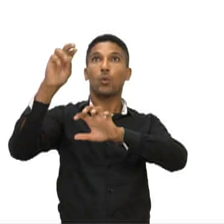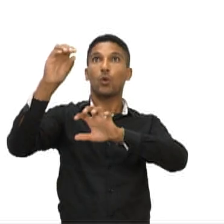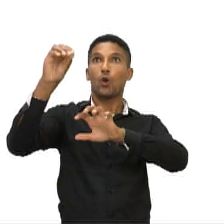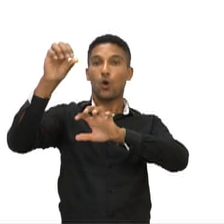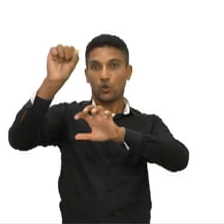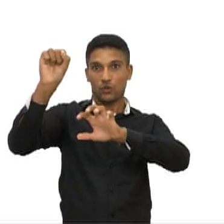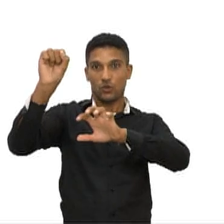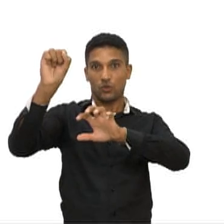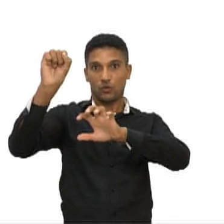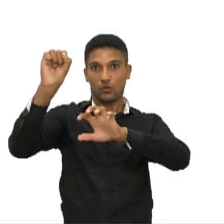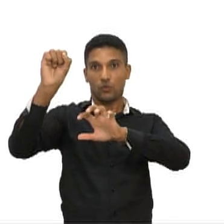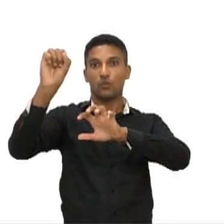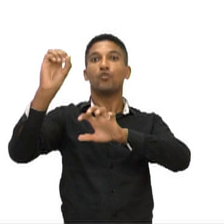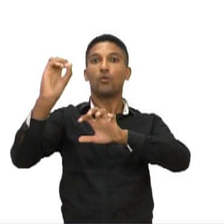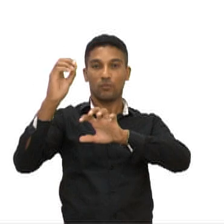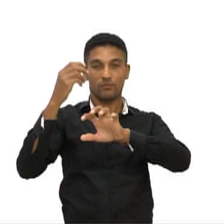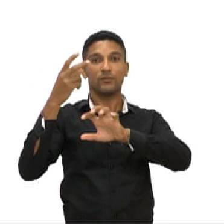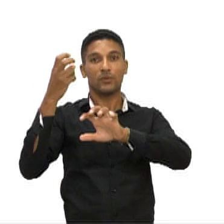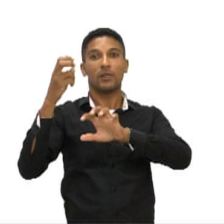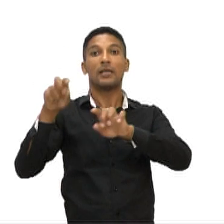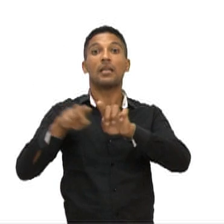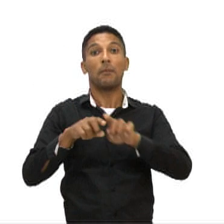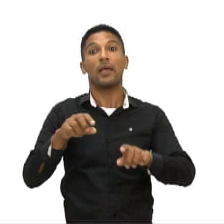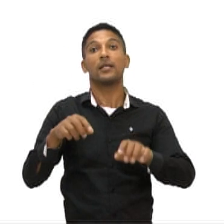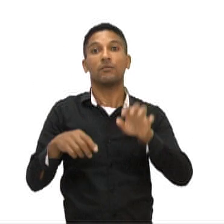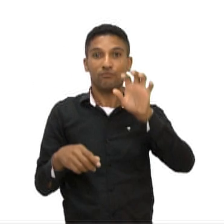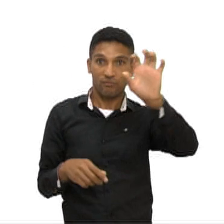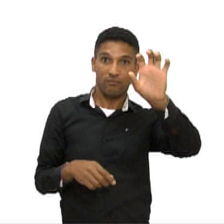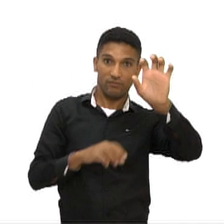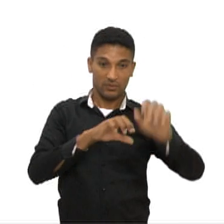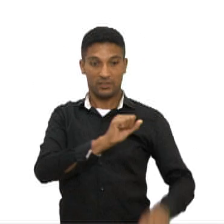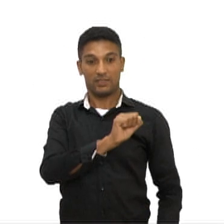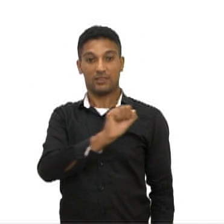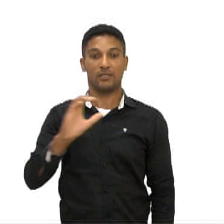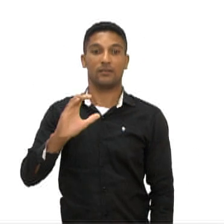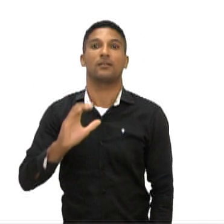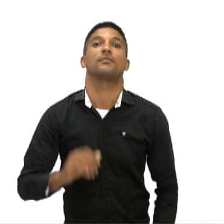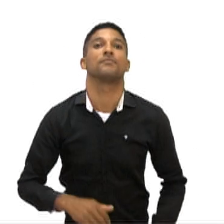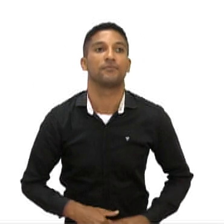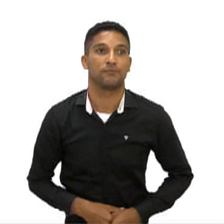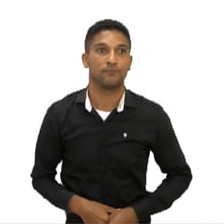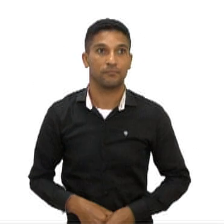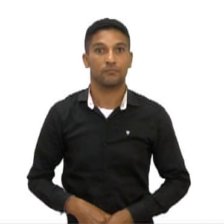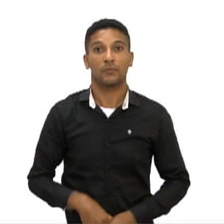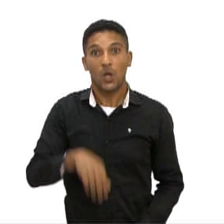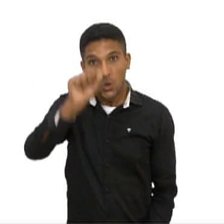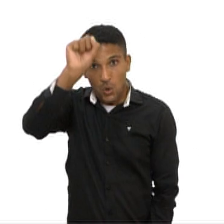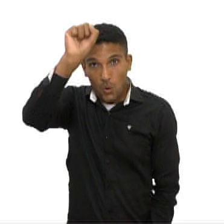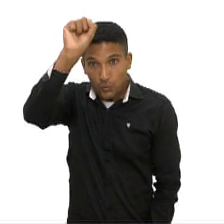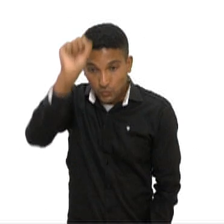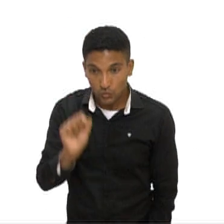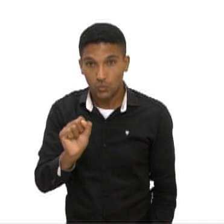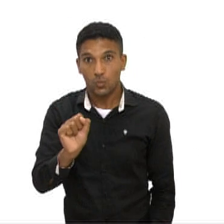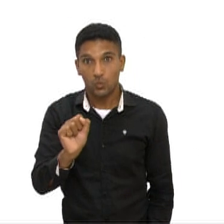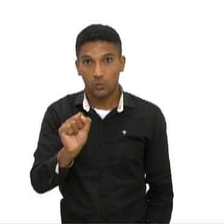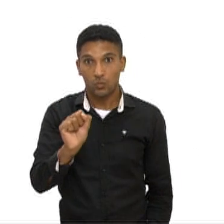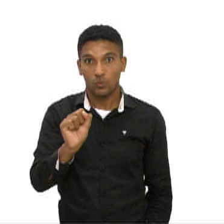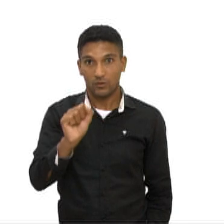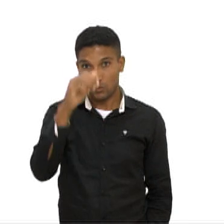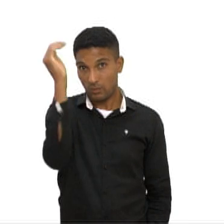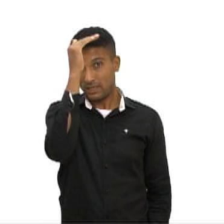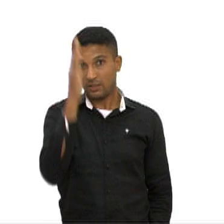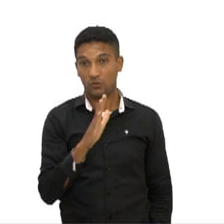A região sul, ela ocupa a menor área e a terceira mais populosa do nosso